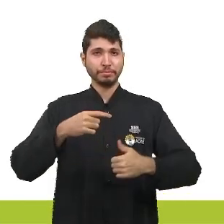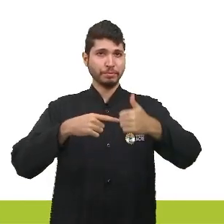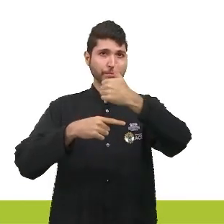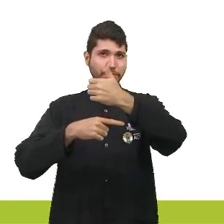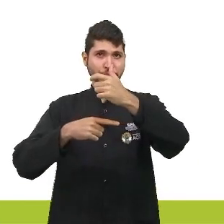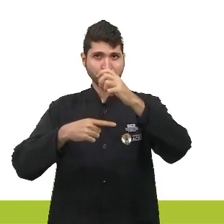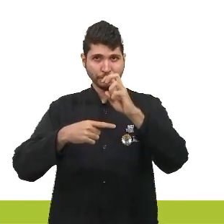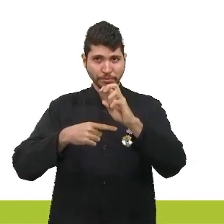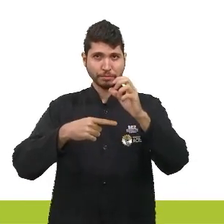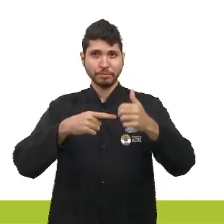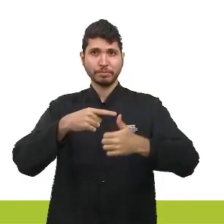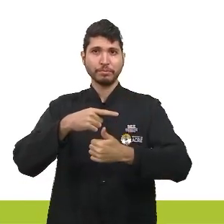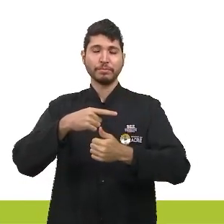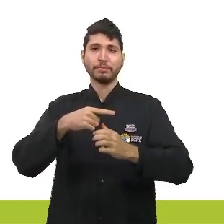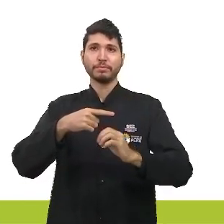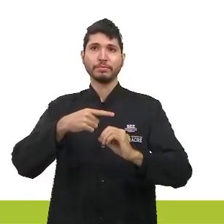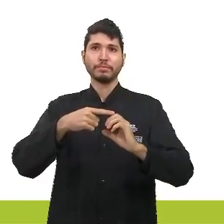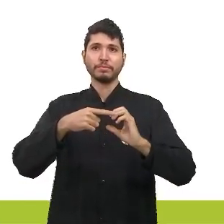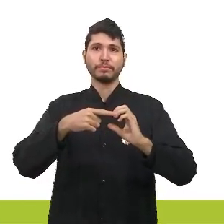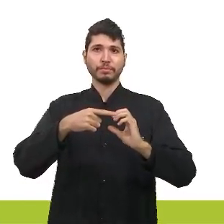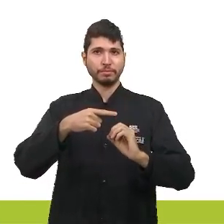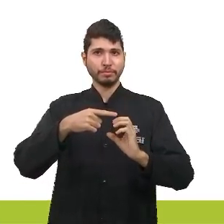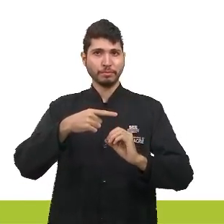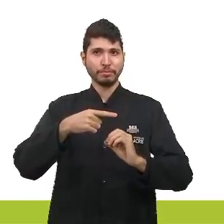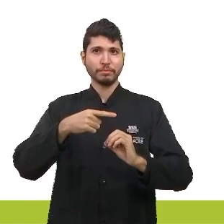dividido para um total de 50 sobre 1000.